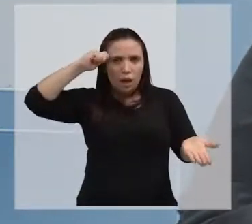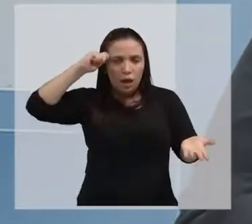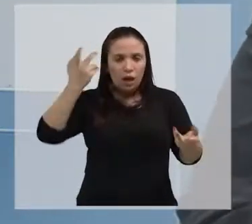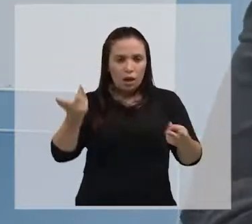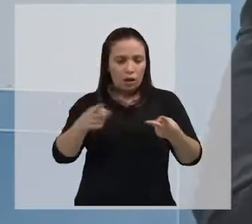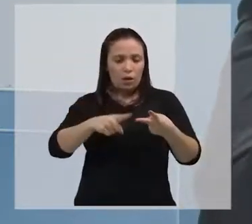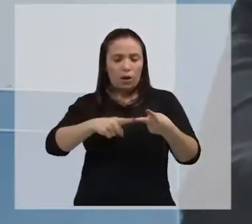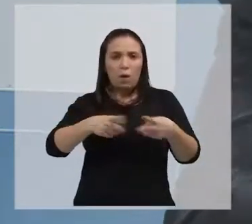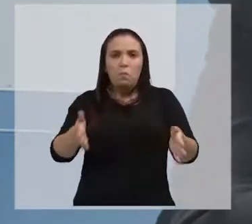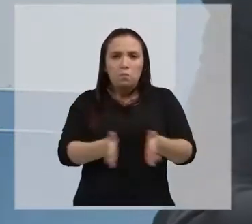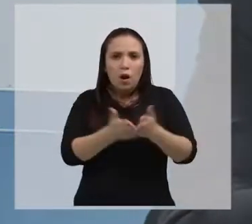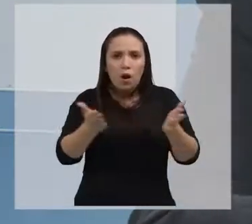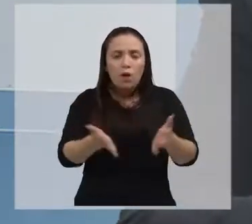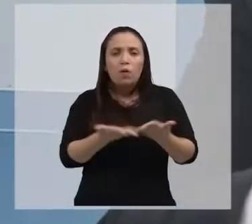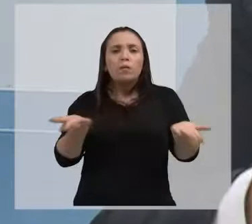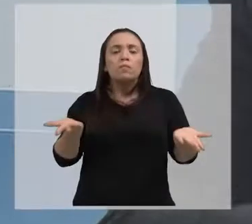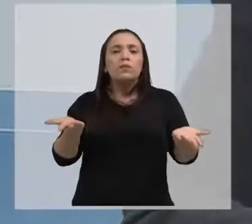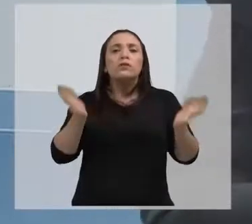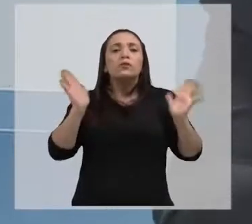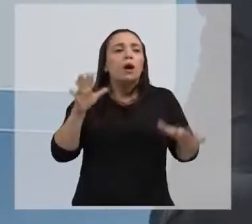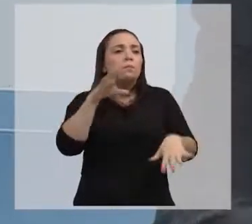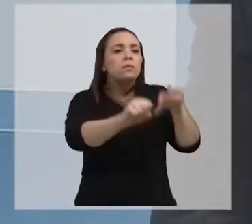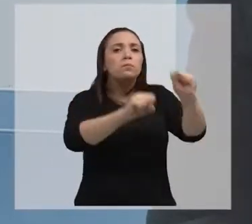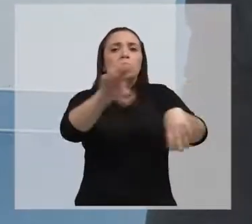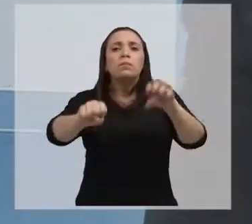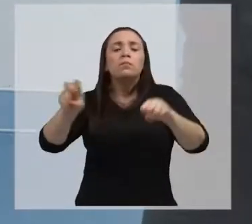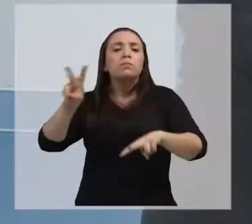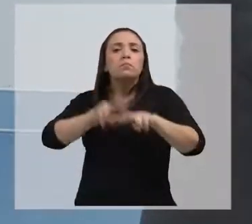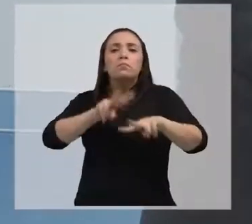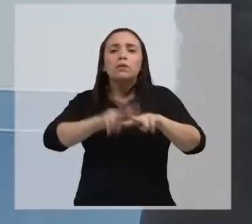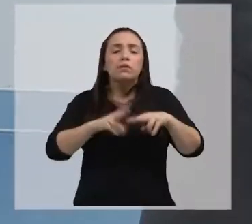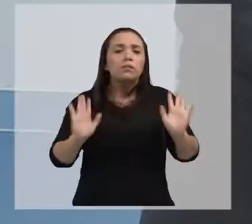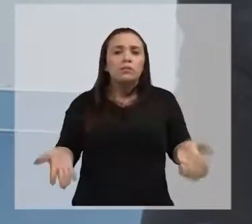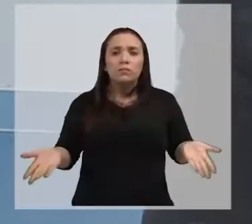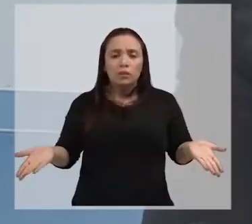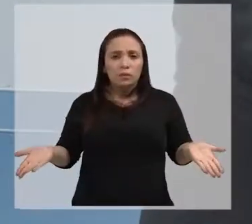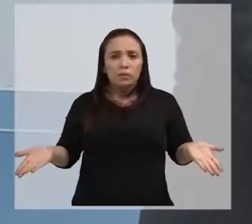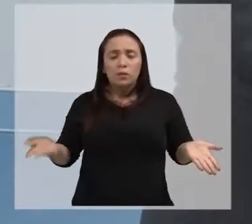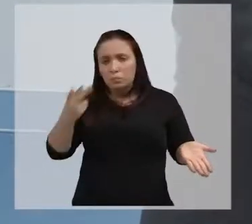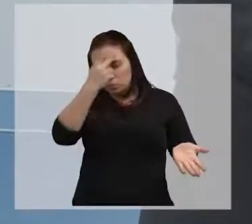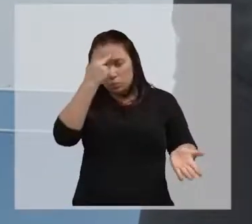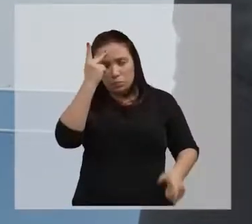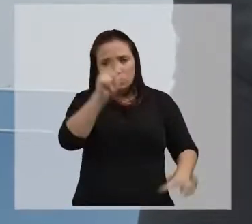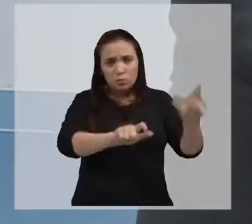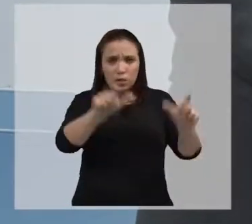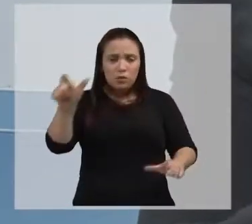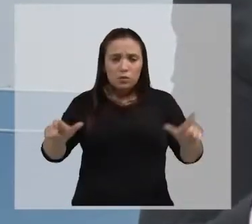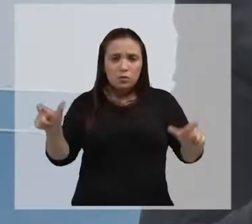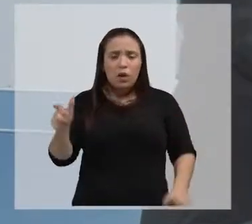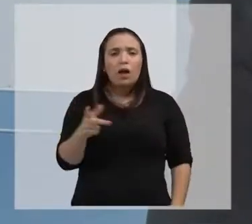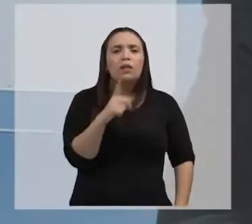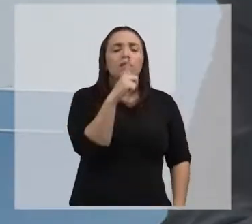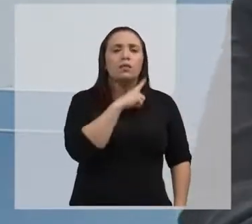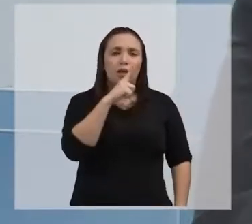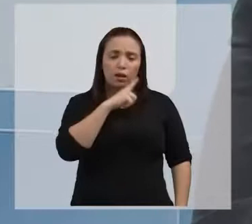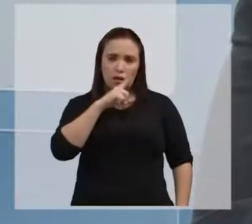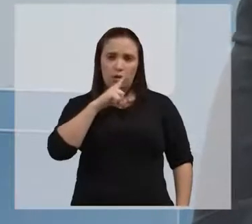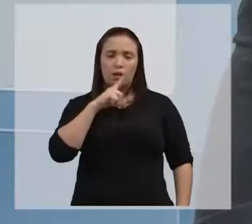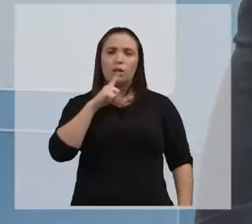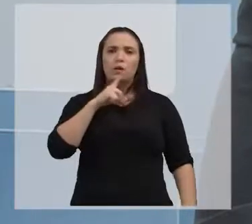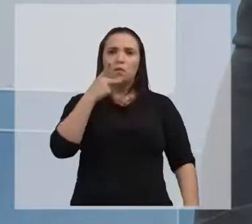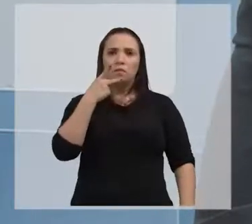nada. A Constituição está em plena vigência. Nós vivemos no Estado Democrático de Direito. Isso pessoas que se dizem ligadas